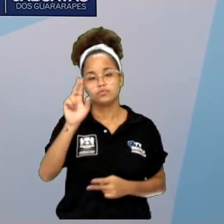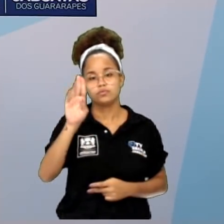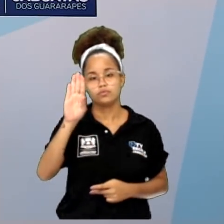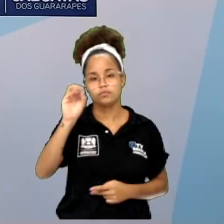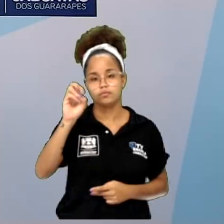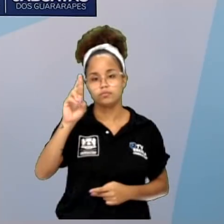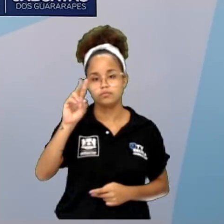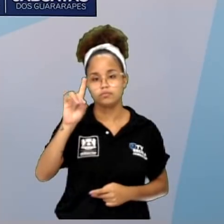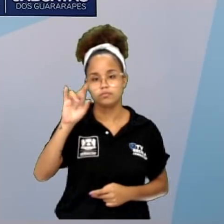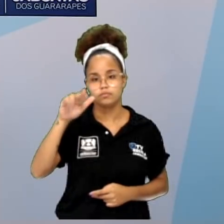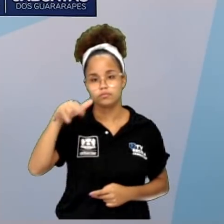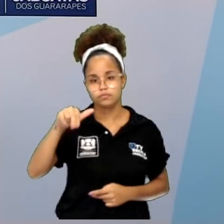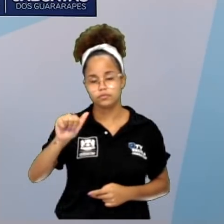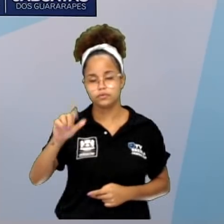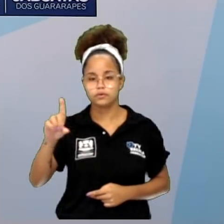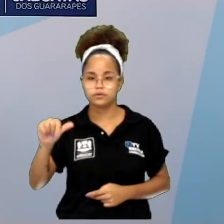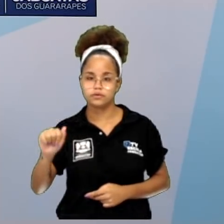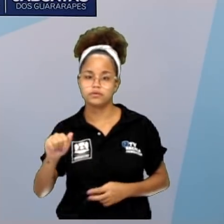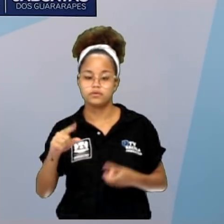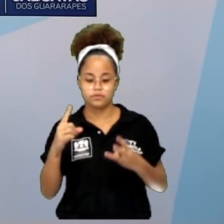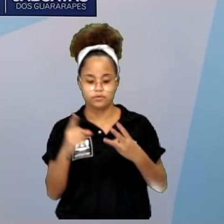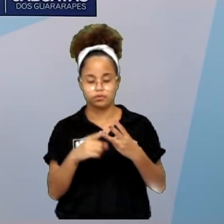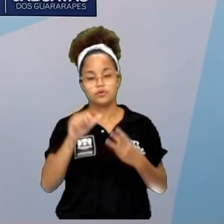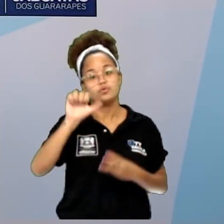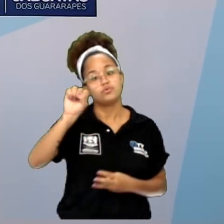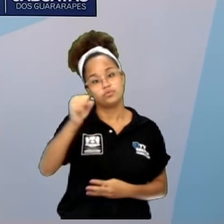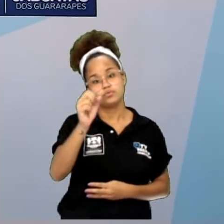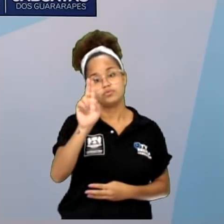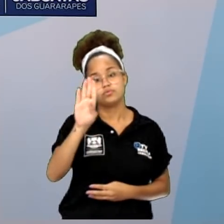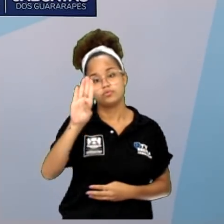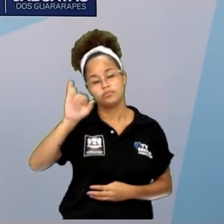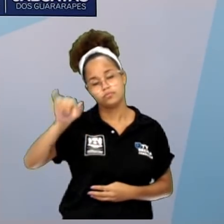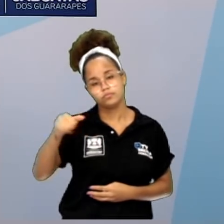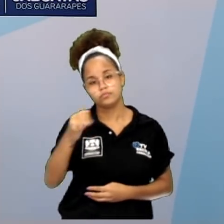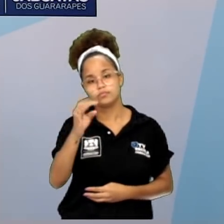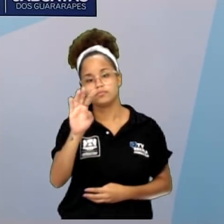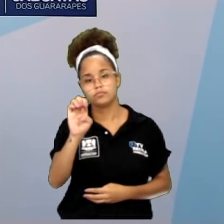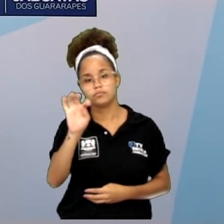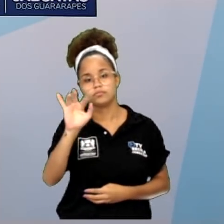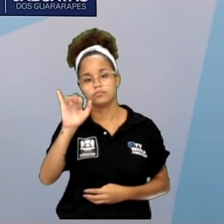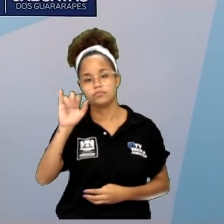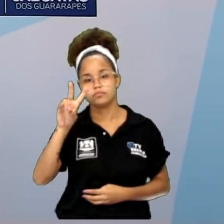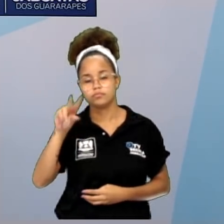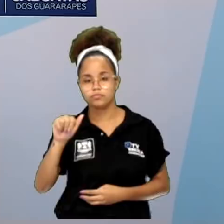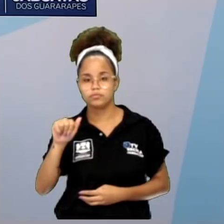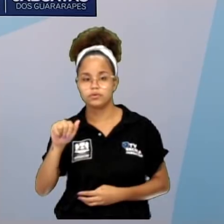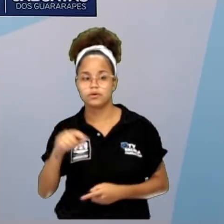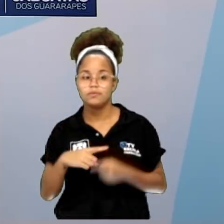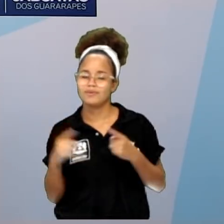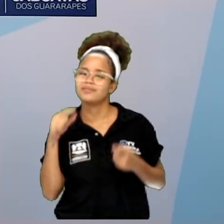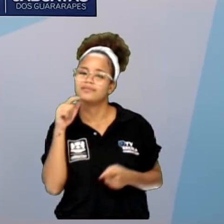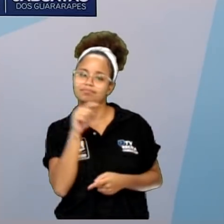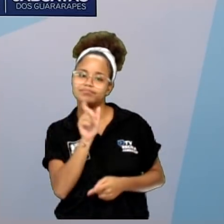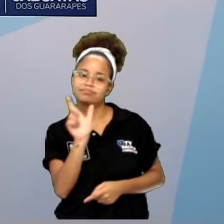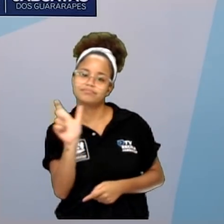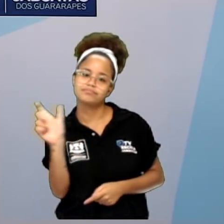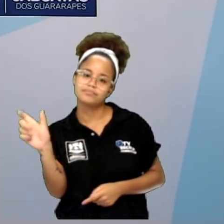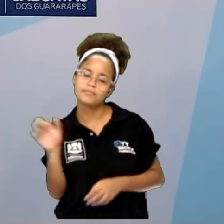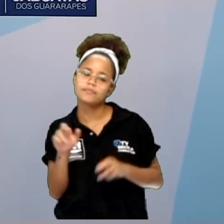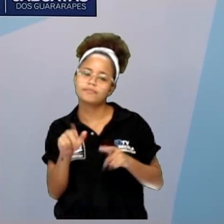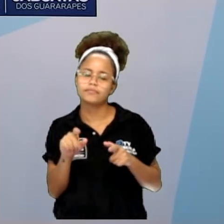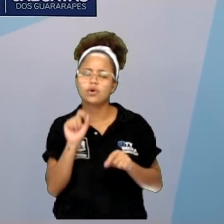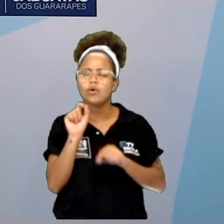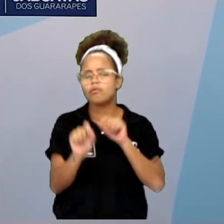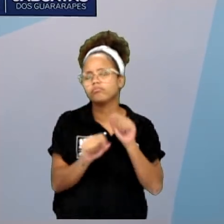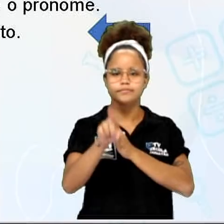Verbo de ligação. Em um momento eu tenho o predicativo, no outro eu tenho o sujeito. Aqui eu não tenho essa situação. Aqui eu tenho um verbo nocional. Então o que é que